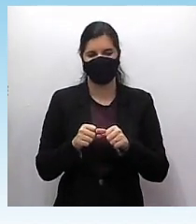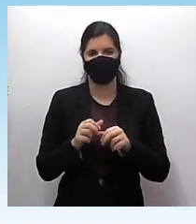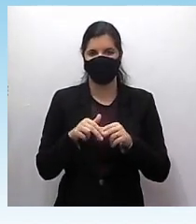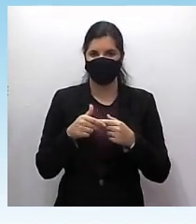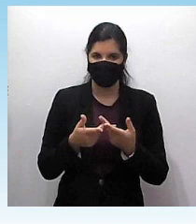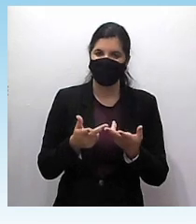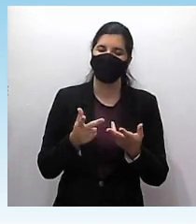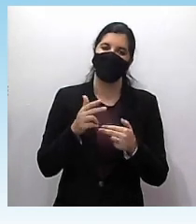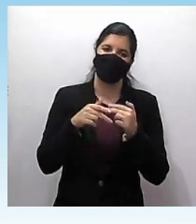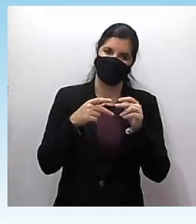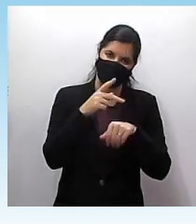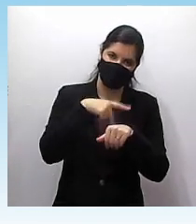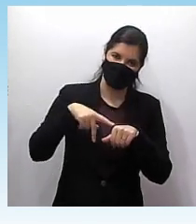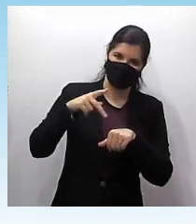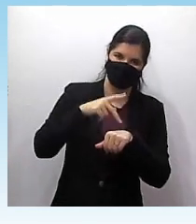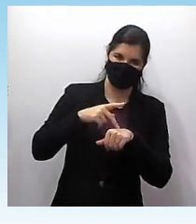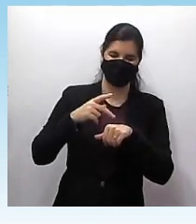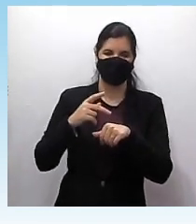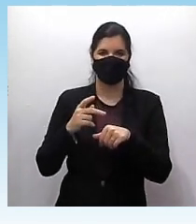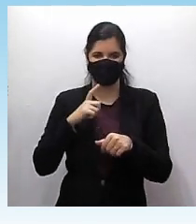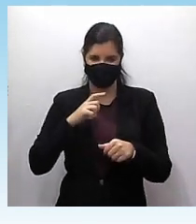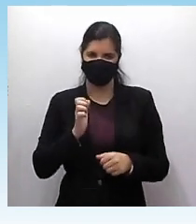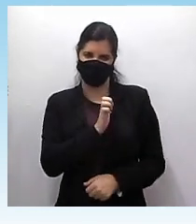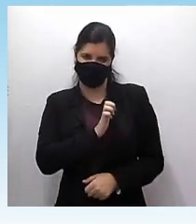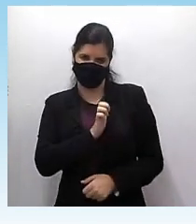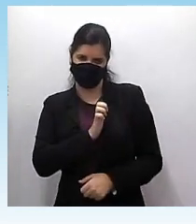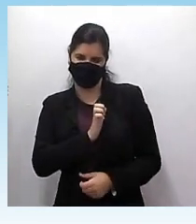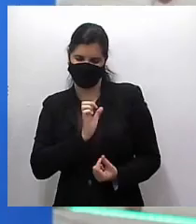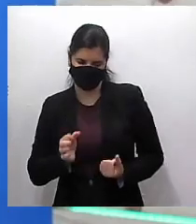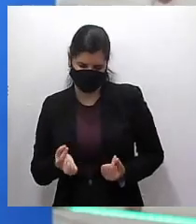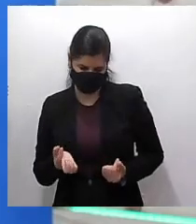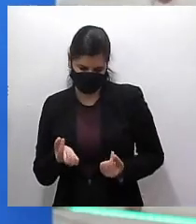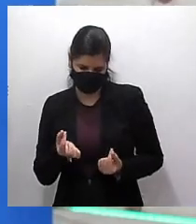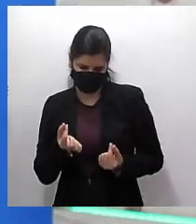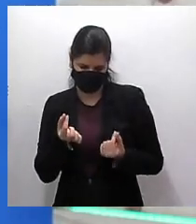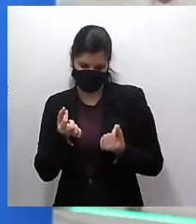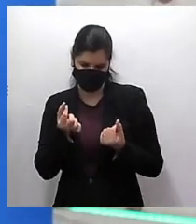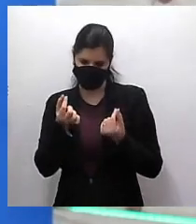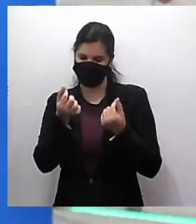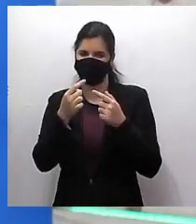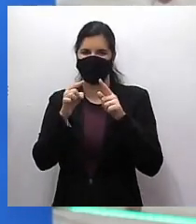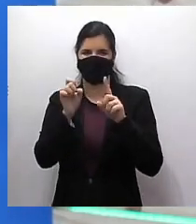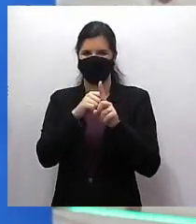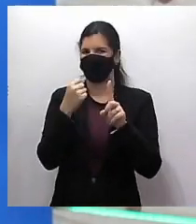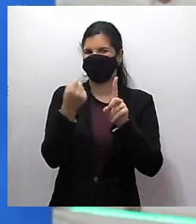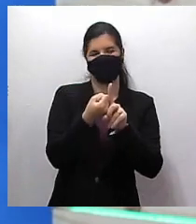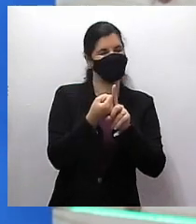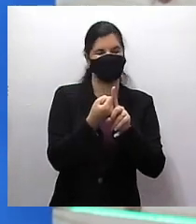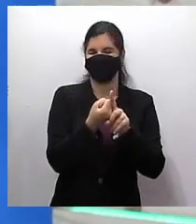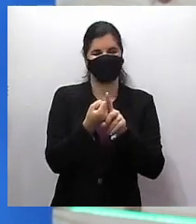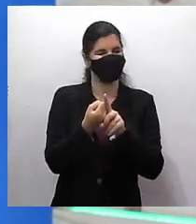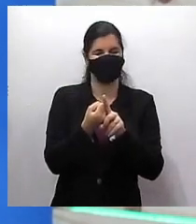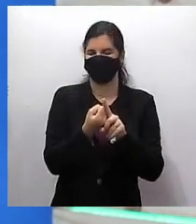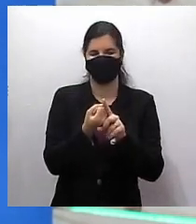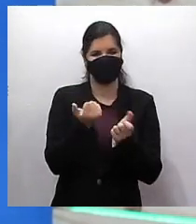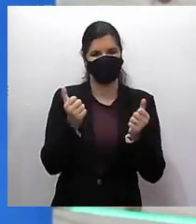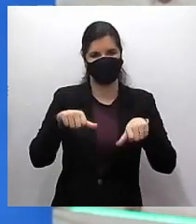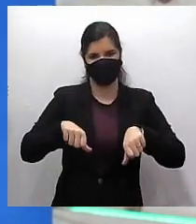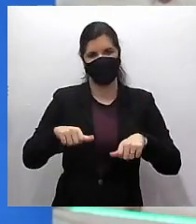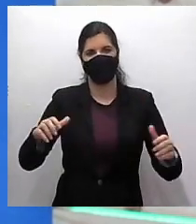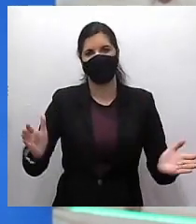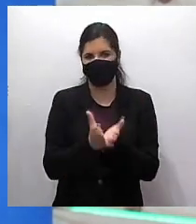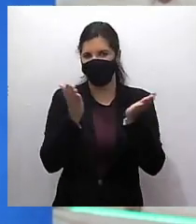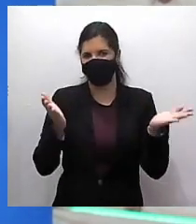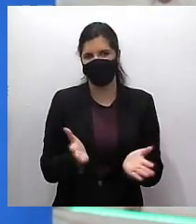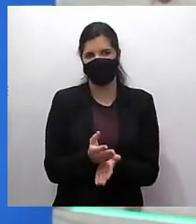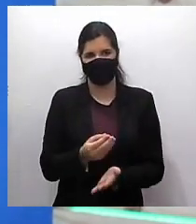coloca ainda como um país que produz riqueza de PIB alto, mas socialmente nós somos pobres, socialmente nós não temos qualidade